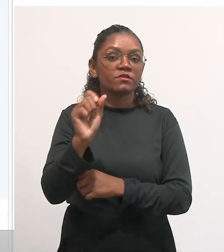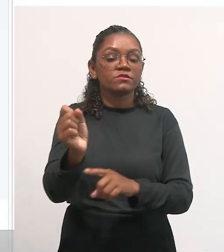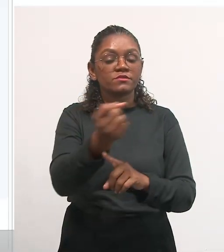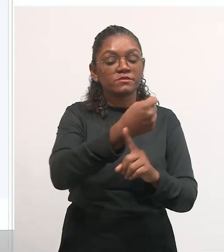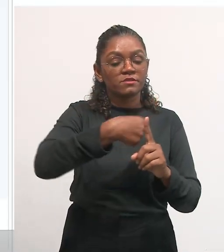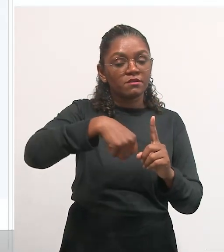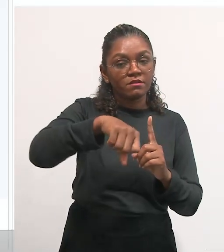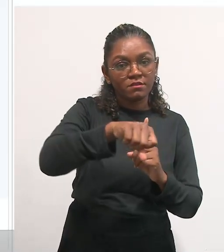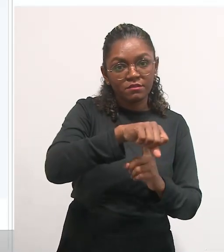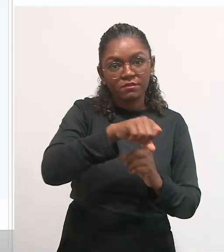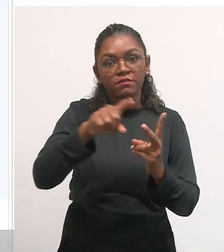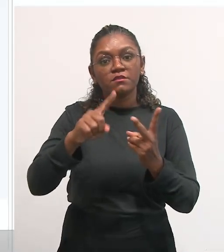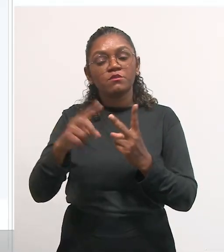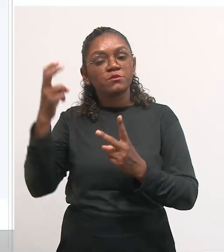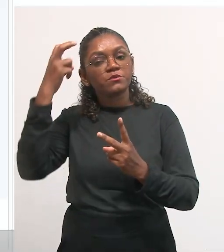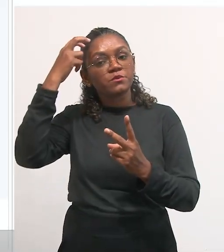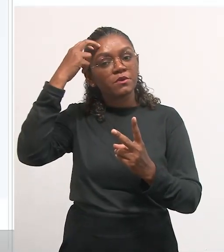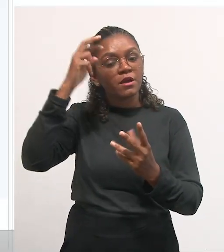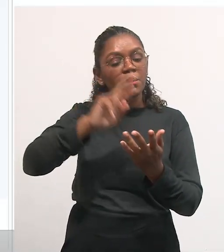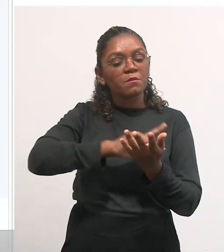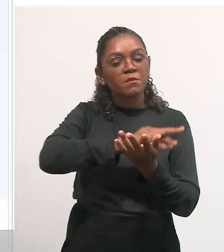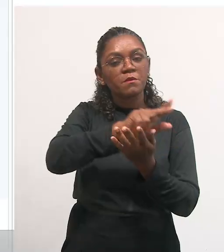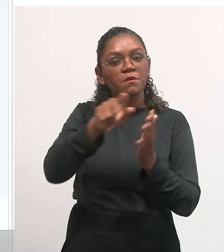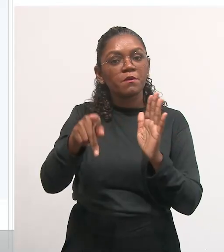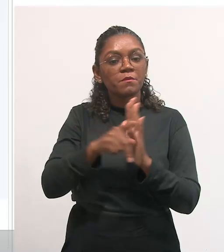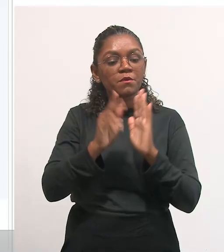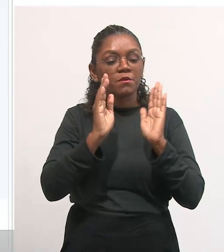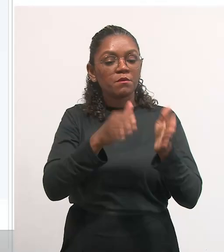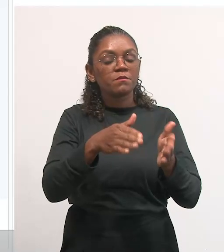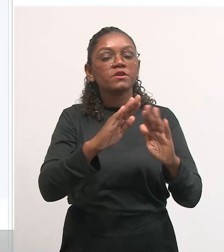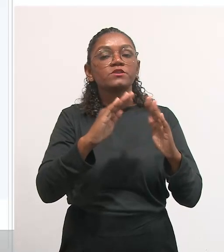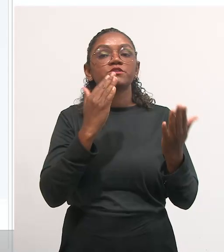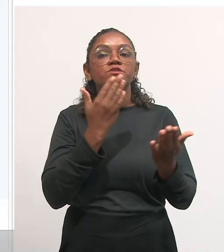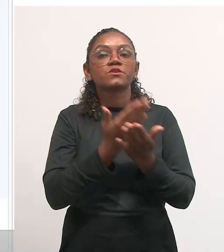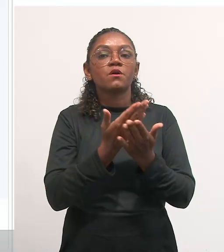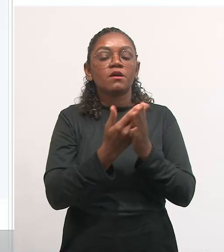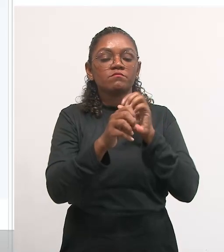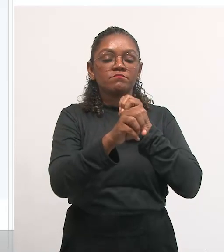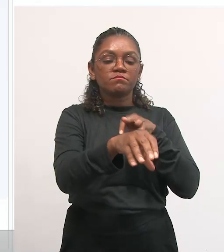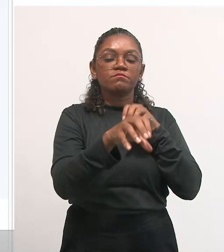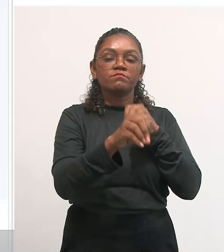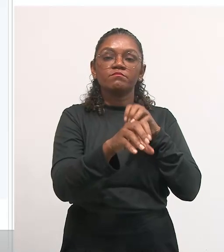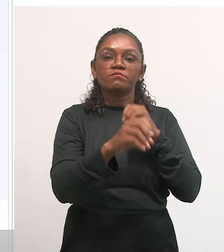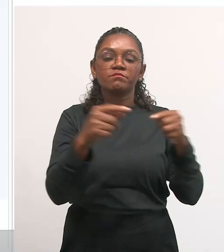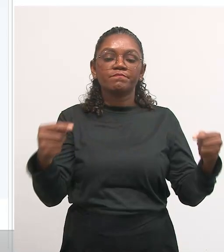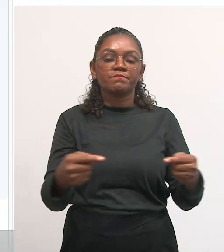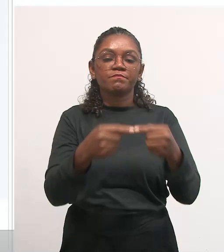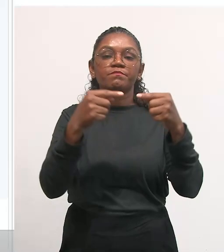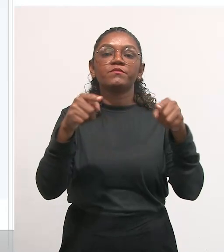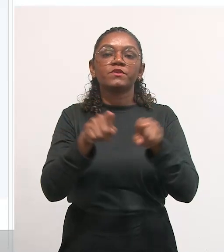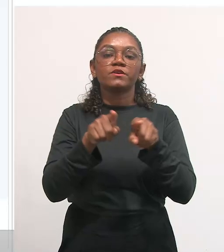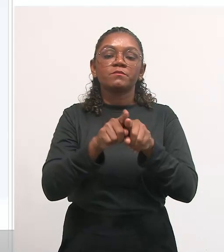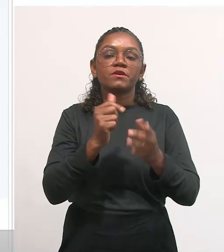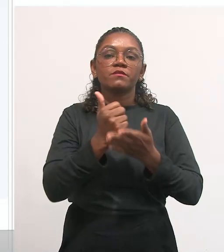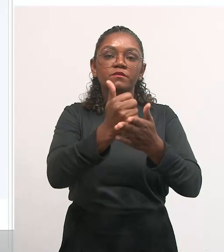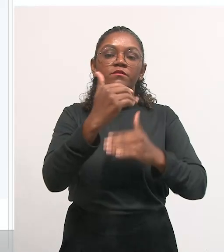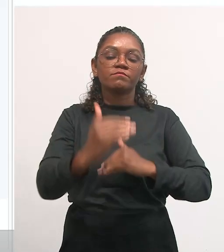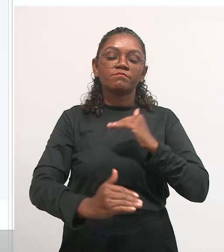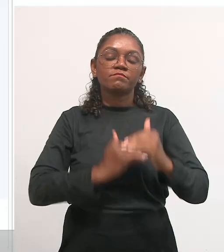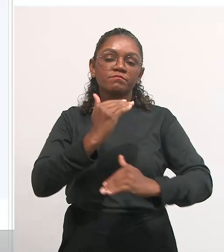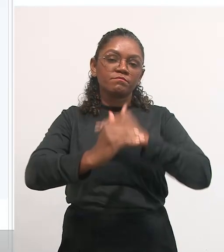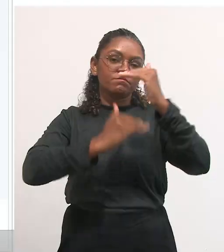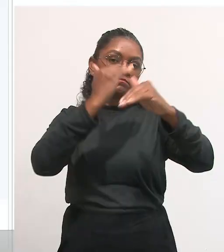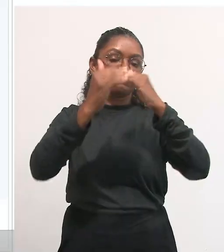socialização que se atribui à educação escolarizada ou de ajuda ao seu desenvolvimento de